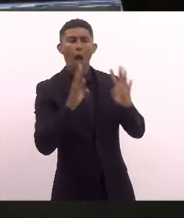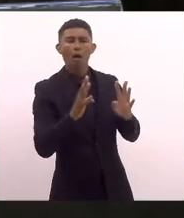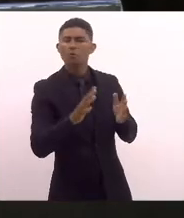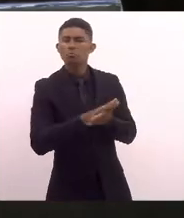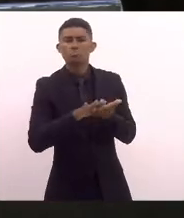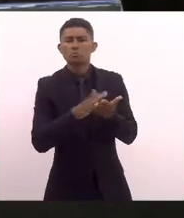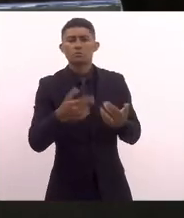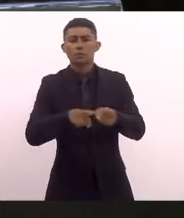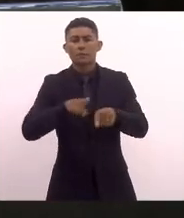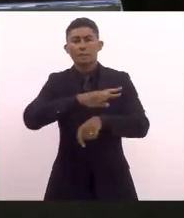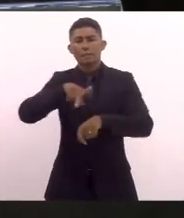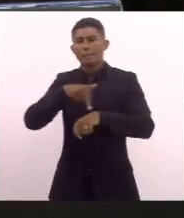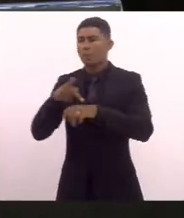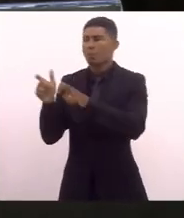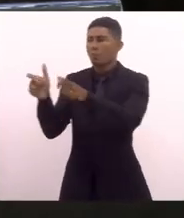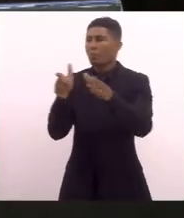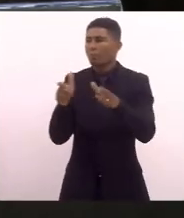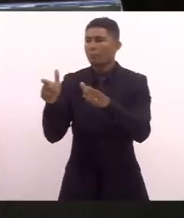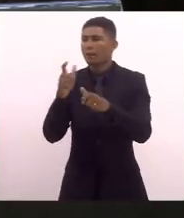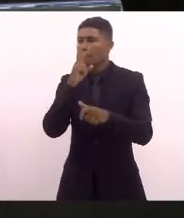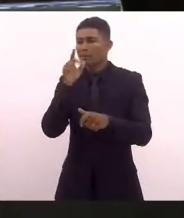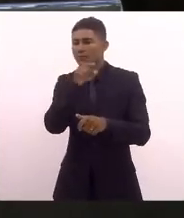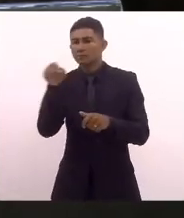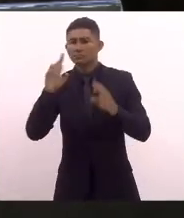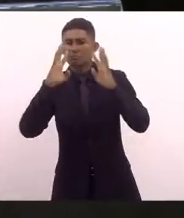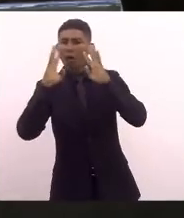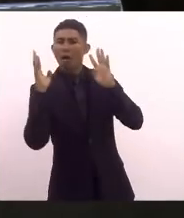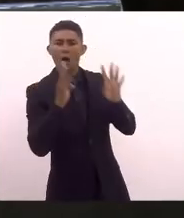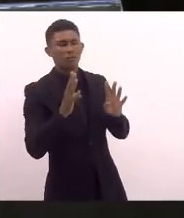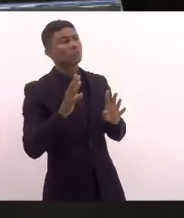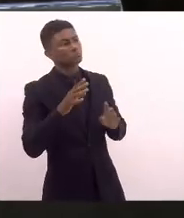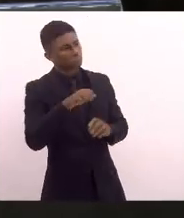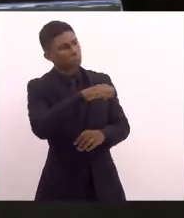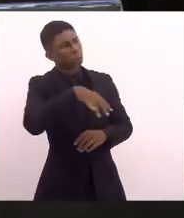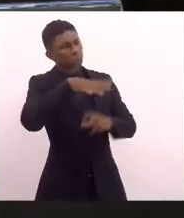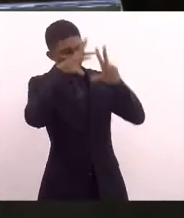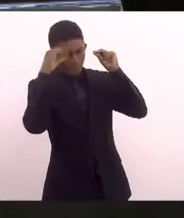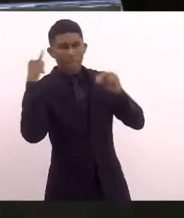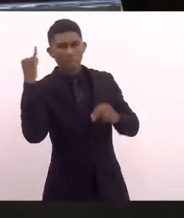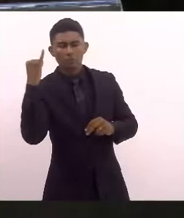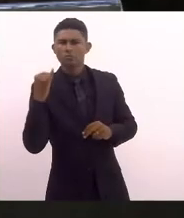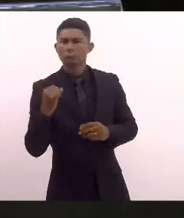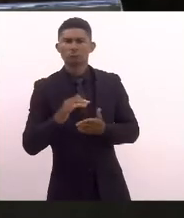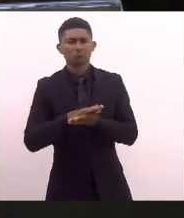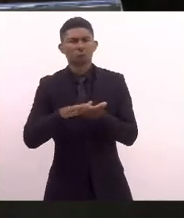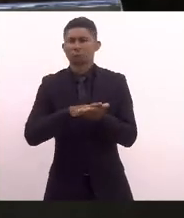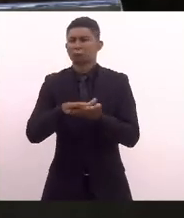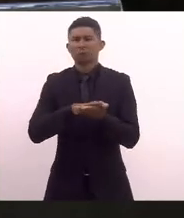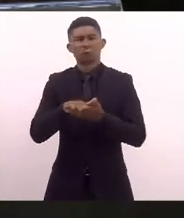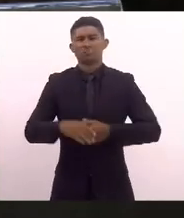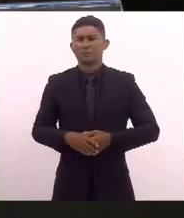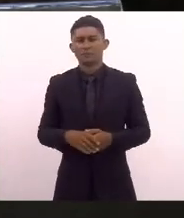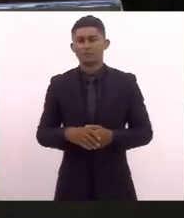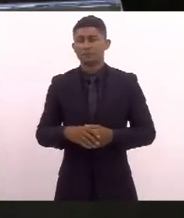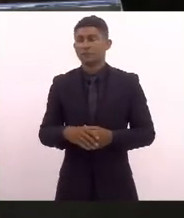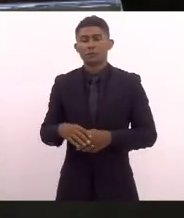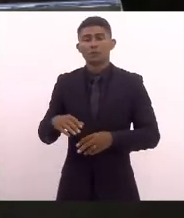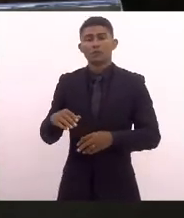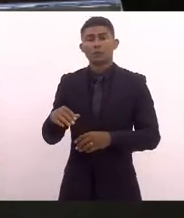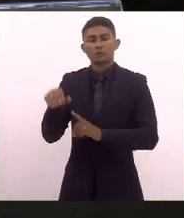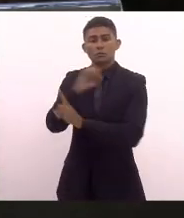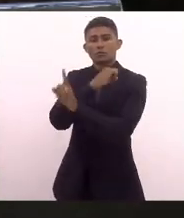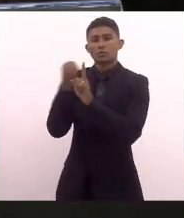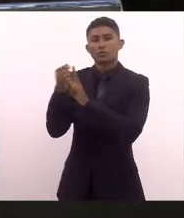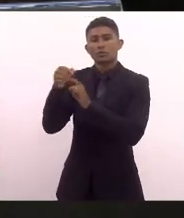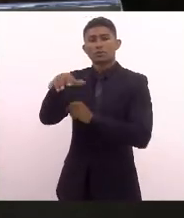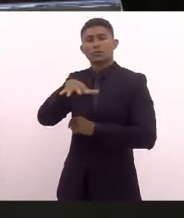países. Poucos países tinham esse reconhecimento da nossa enfermagem. Novamente, nós éramos vistos, colegas, enquanto